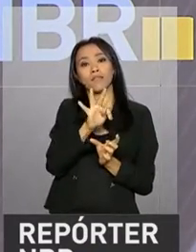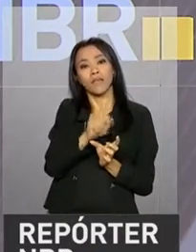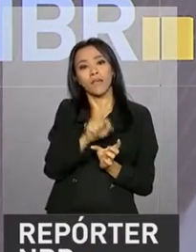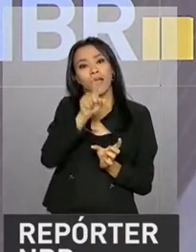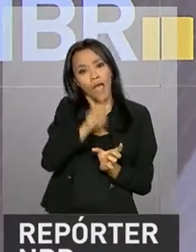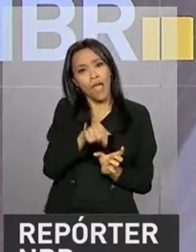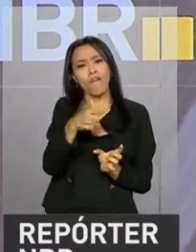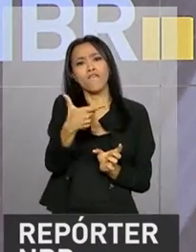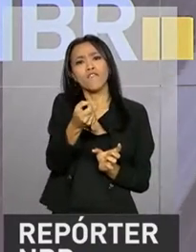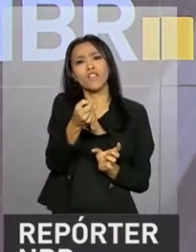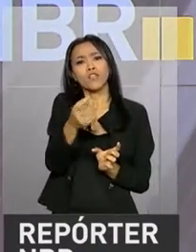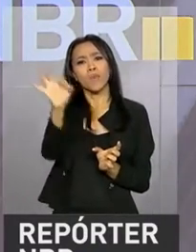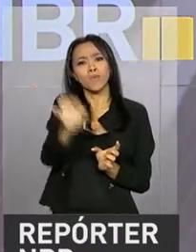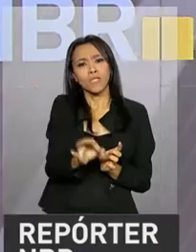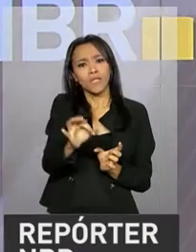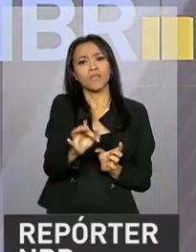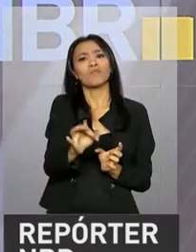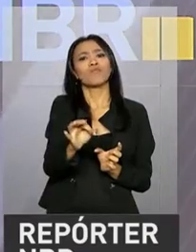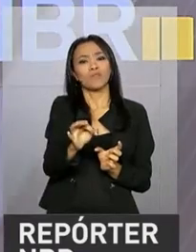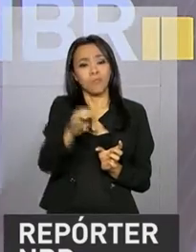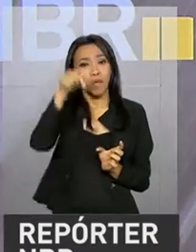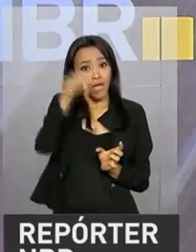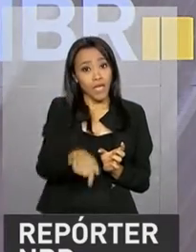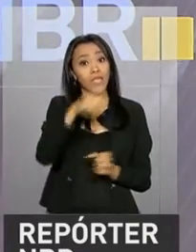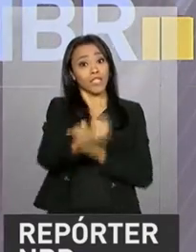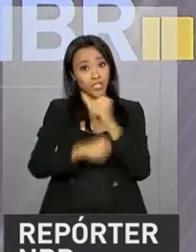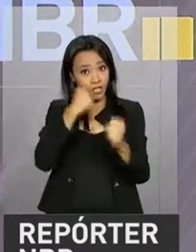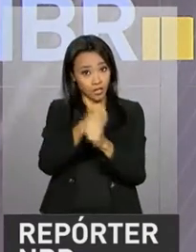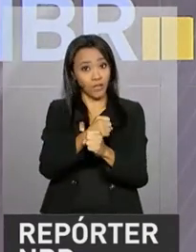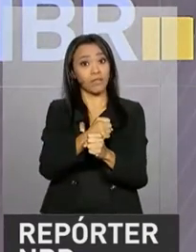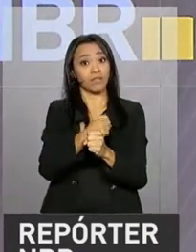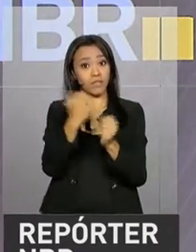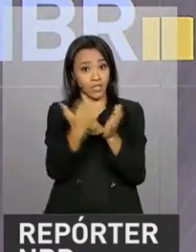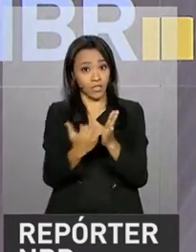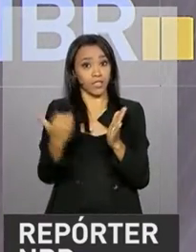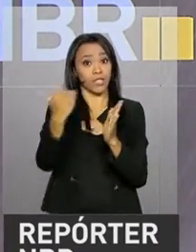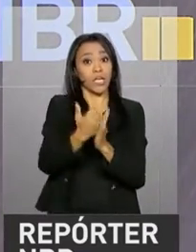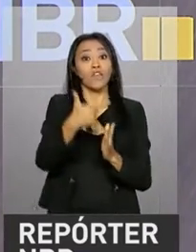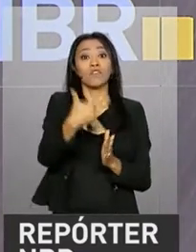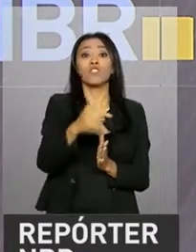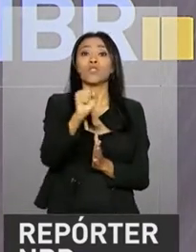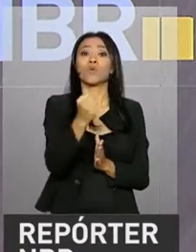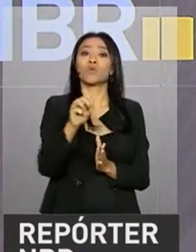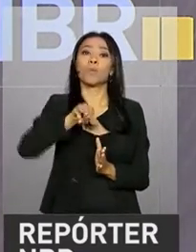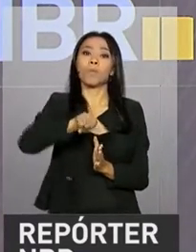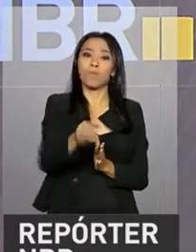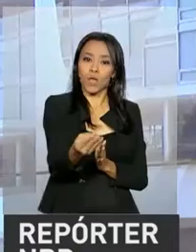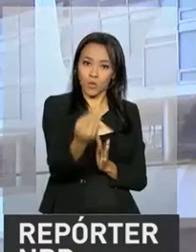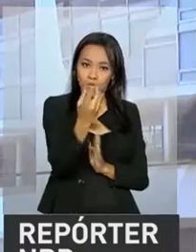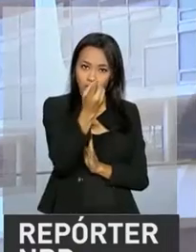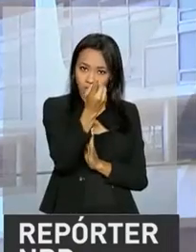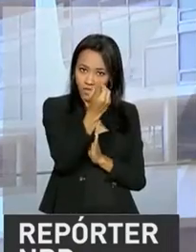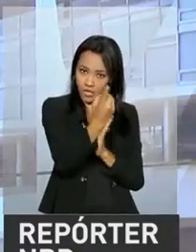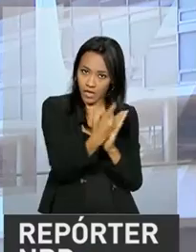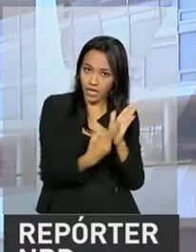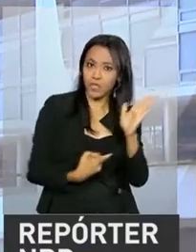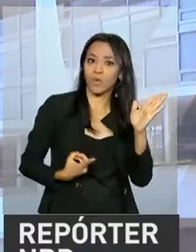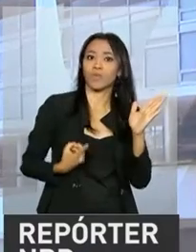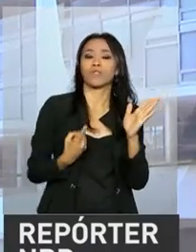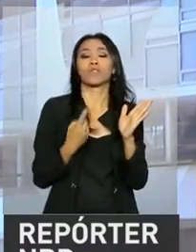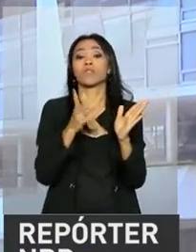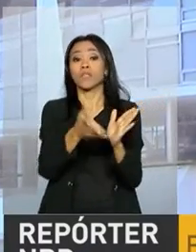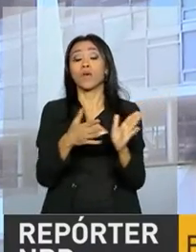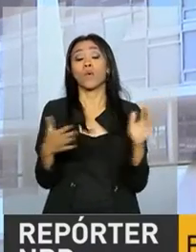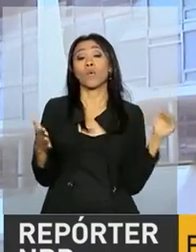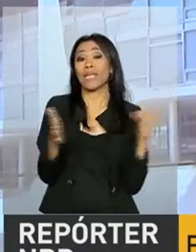20% do total estimado para este ano, que é de mais de 28 milhões de declarações. Lembrando que a